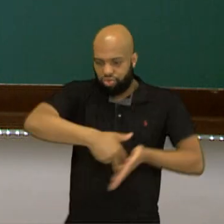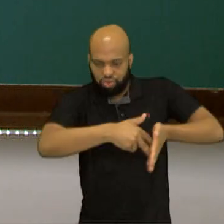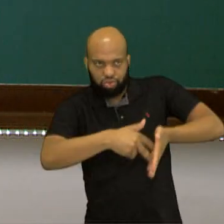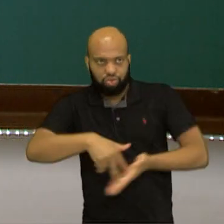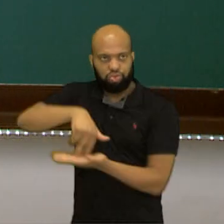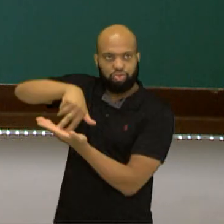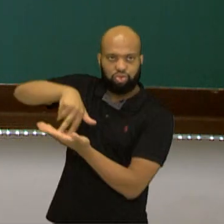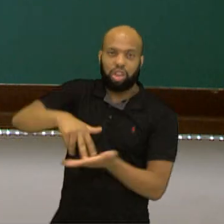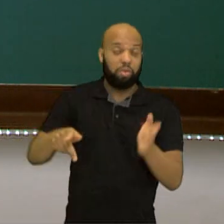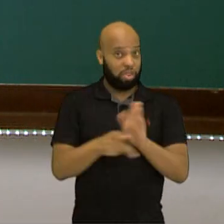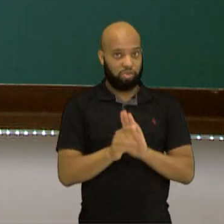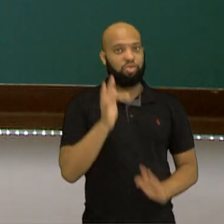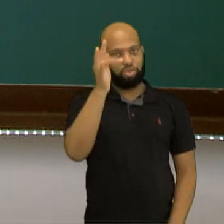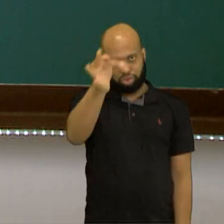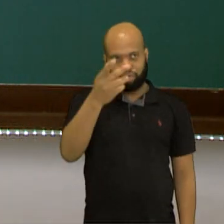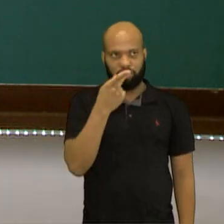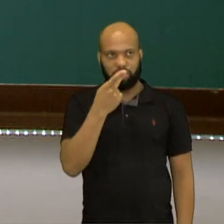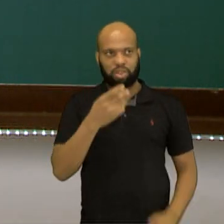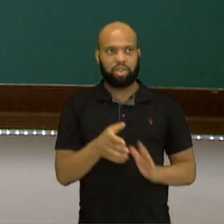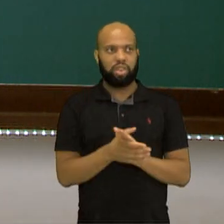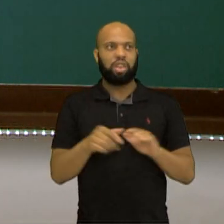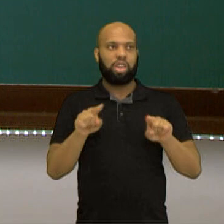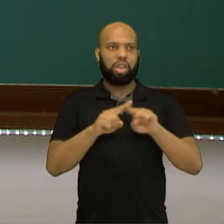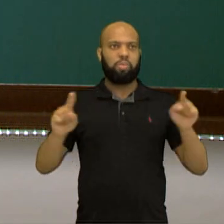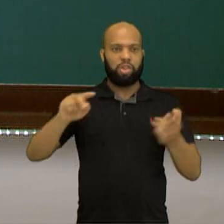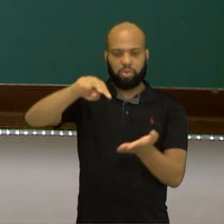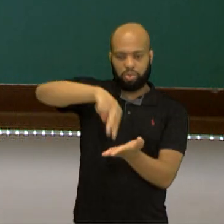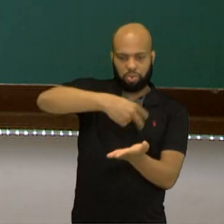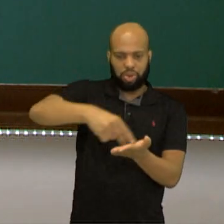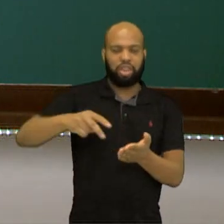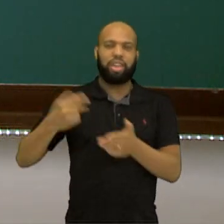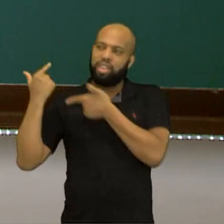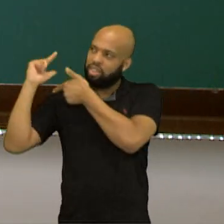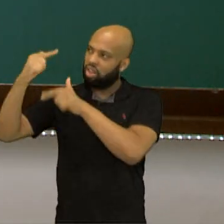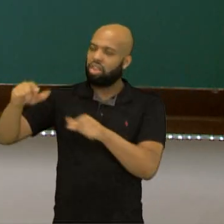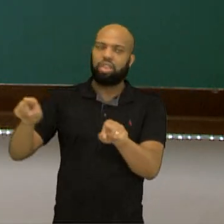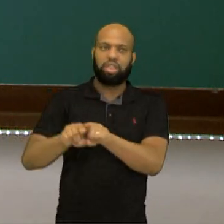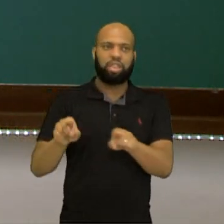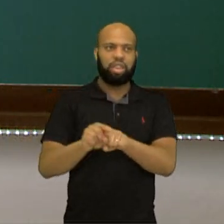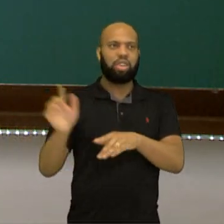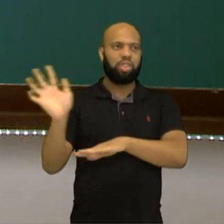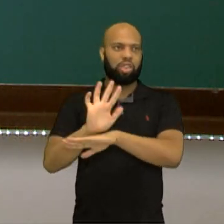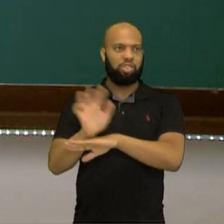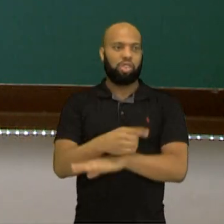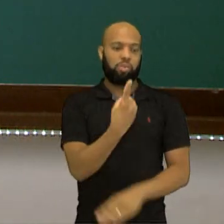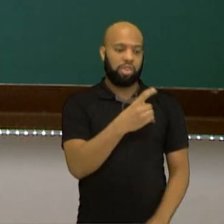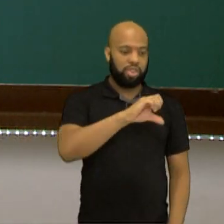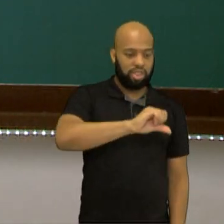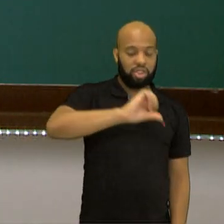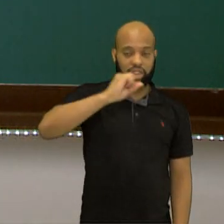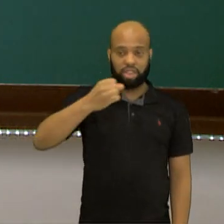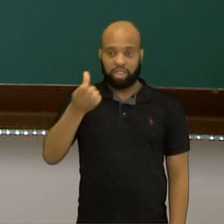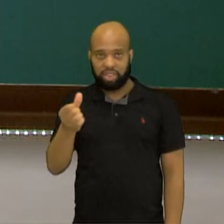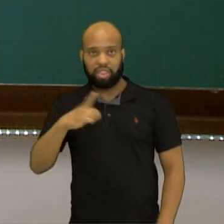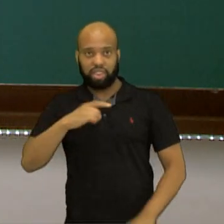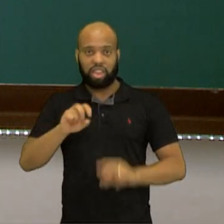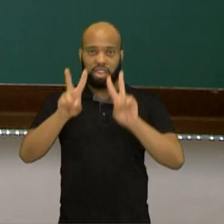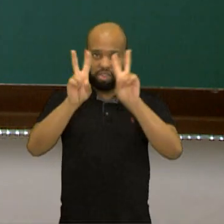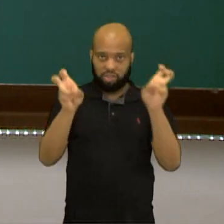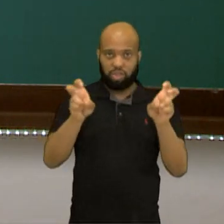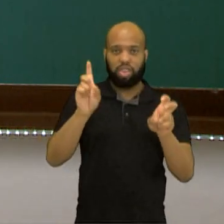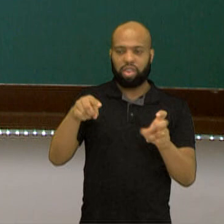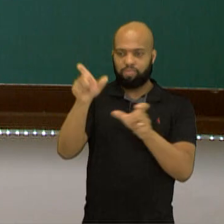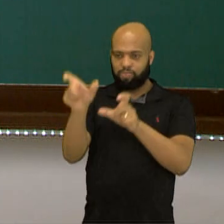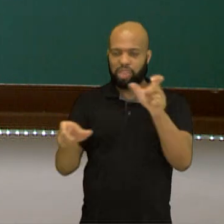voador, o skate do futuro. Mas ele anda com o skate tradicional também no filme. Aqui em 86, Os Skatistas, e em